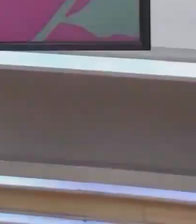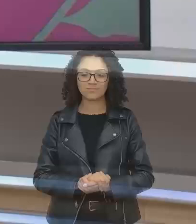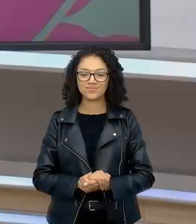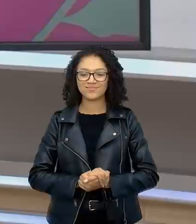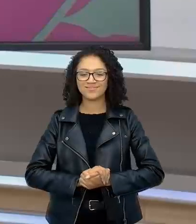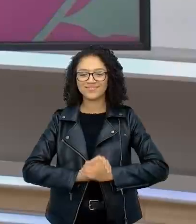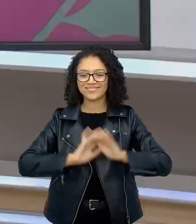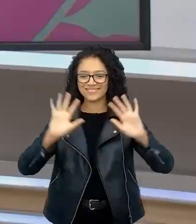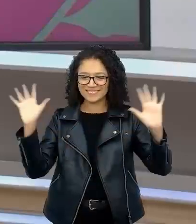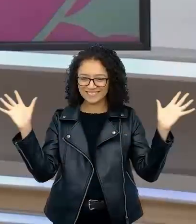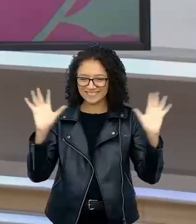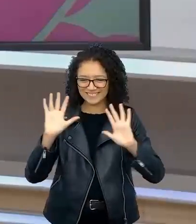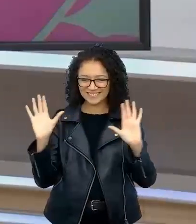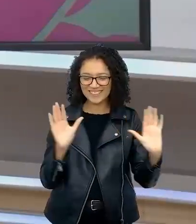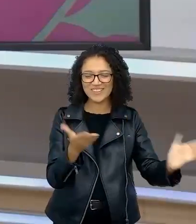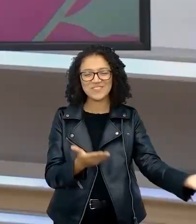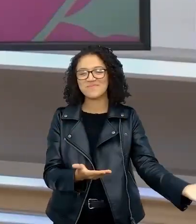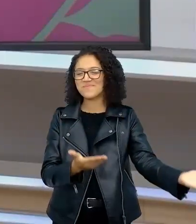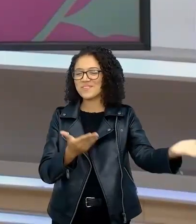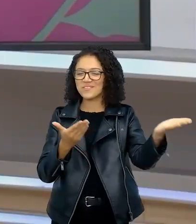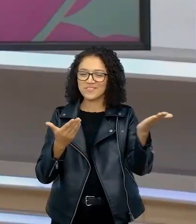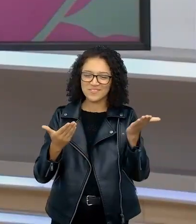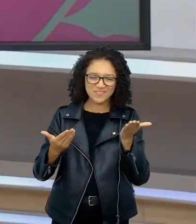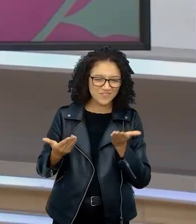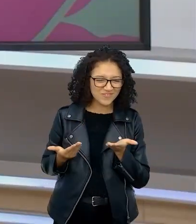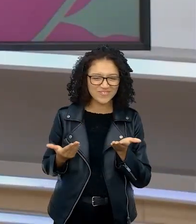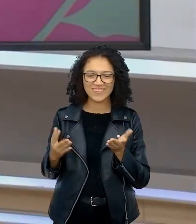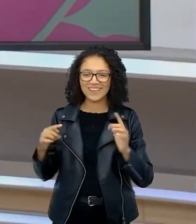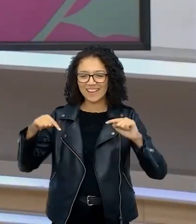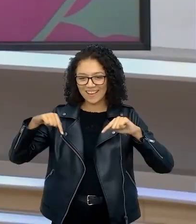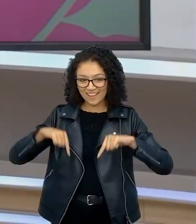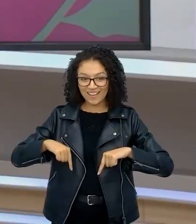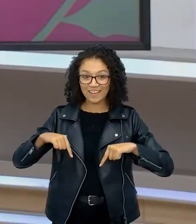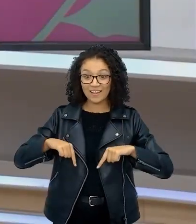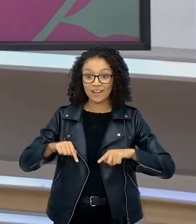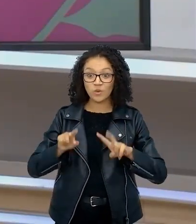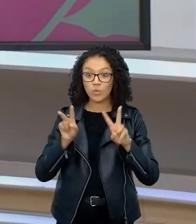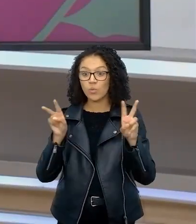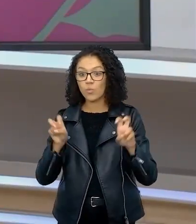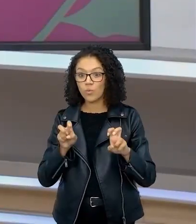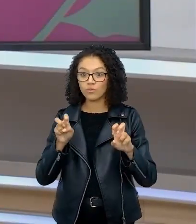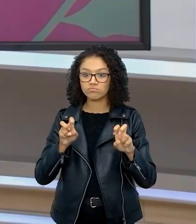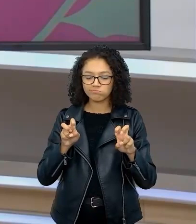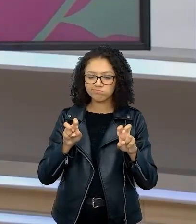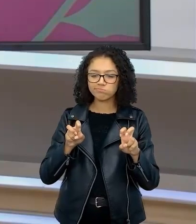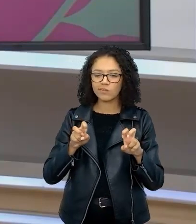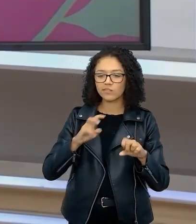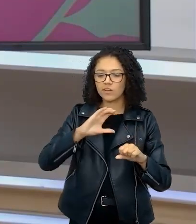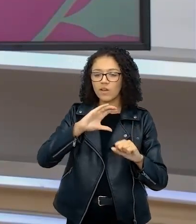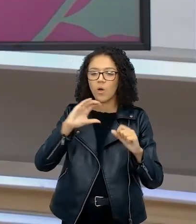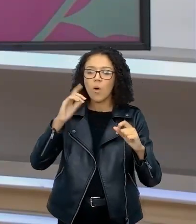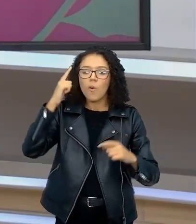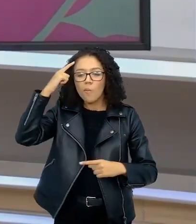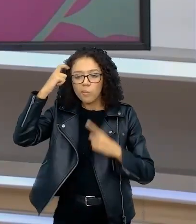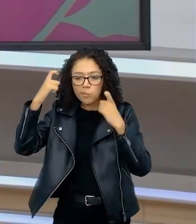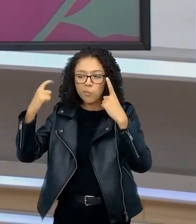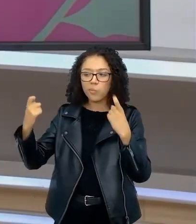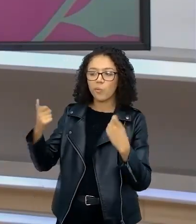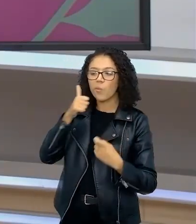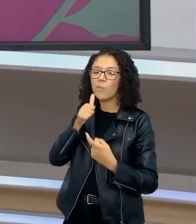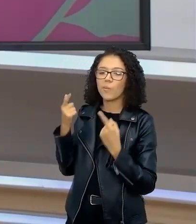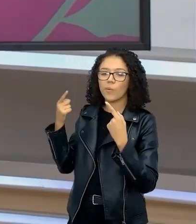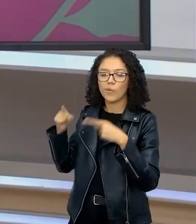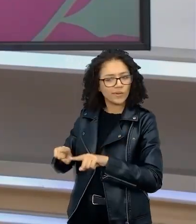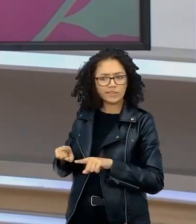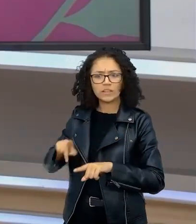Olá, pessoal! Sejam muito bem-vindas, muito bem-vindos ao programa Violência contra a Mulher Não é Normal. Eu sou Amanda Sadala, eu sou